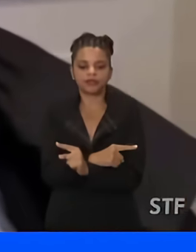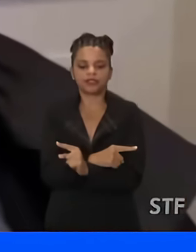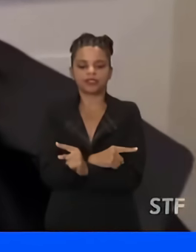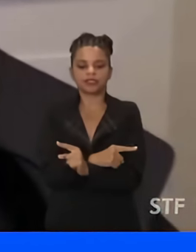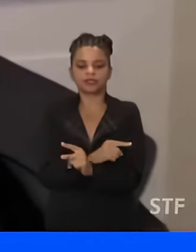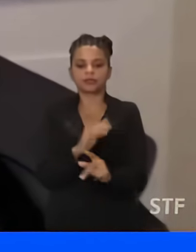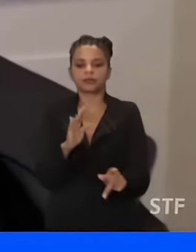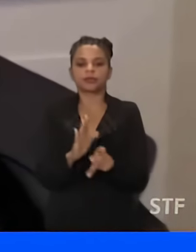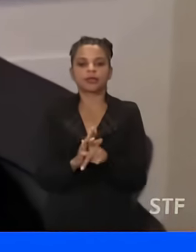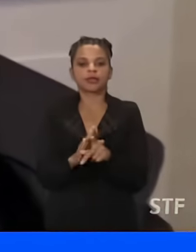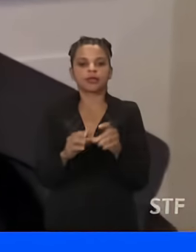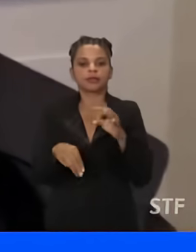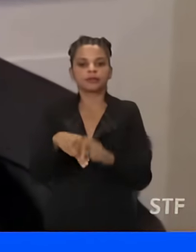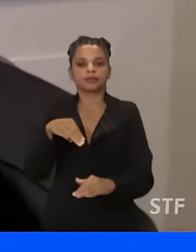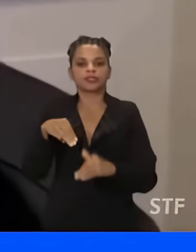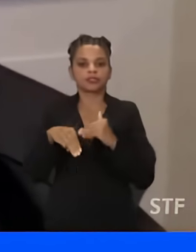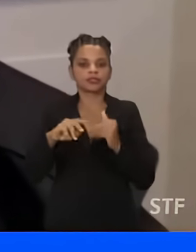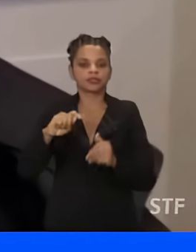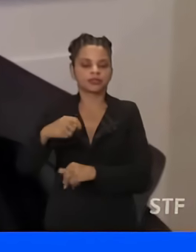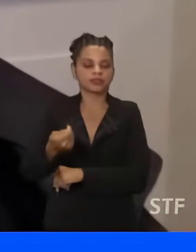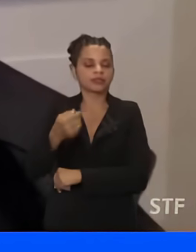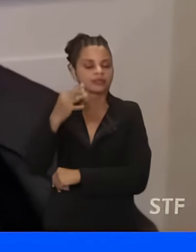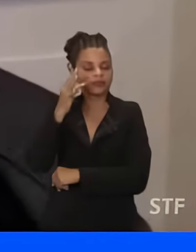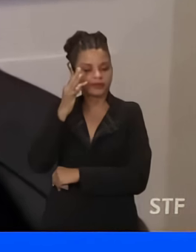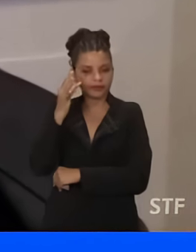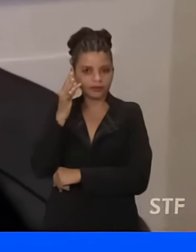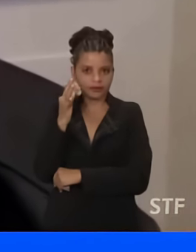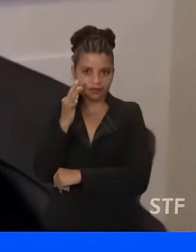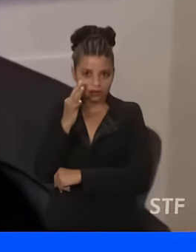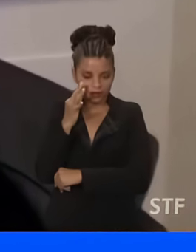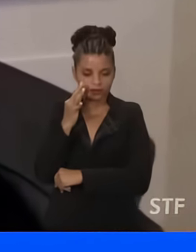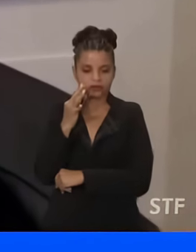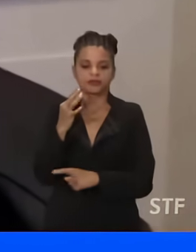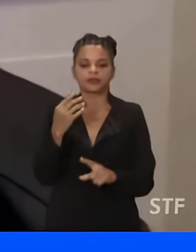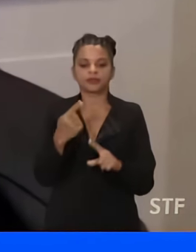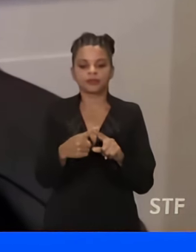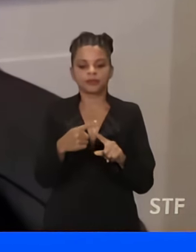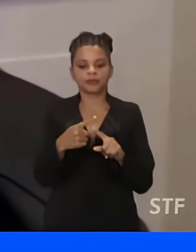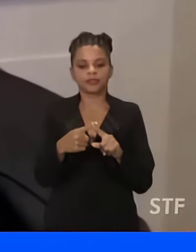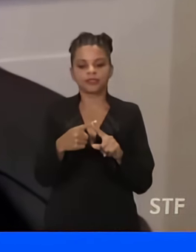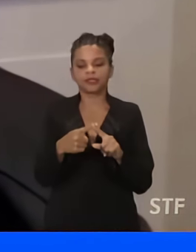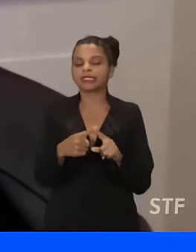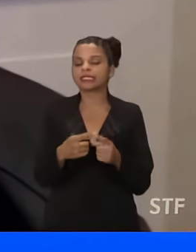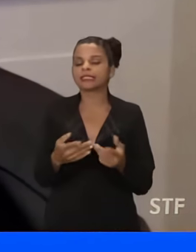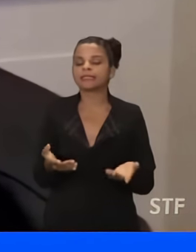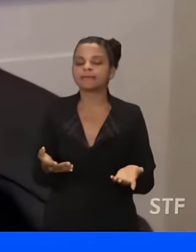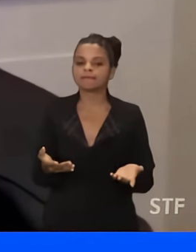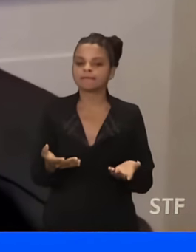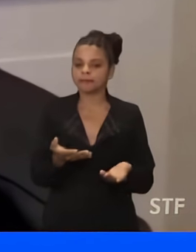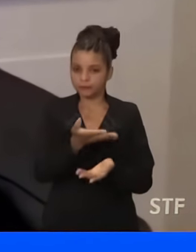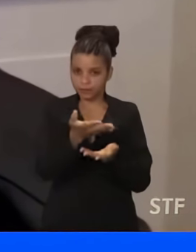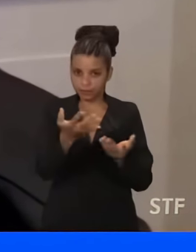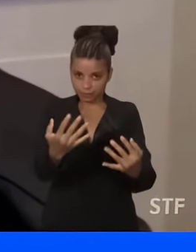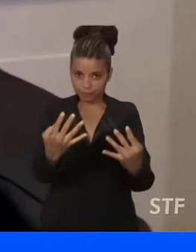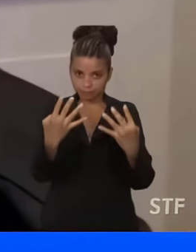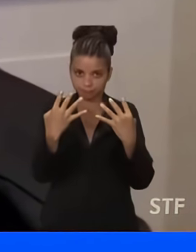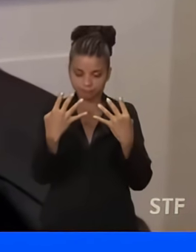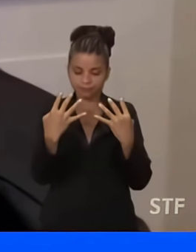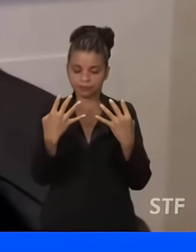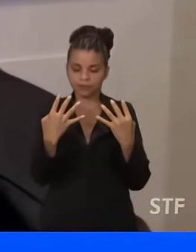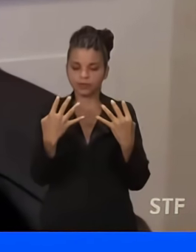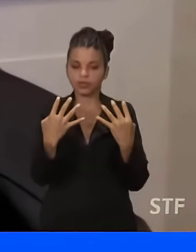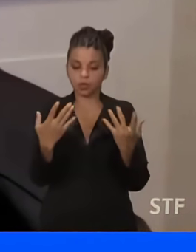Dino. E gostaria de deixar claro aqui para aqueles que nos ouvem que nós não estamos